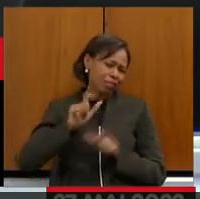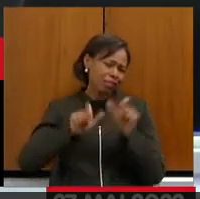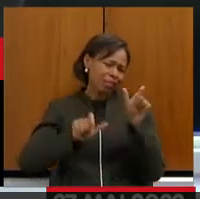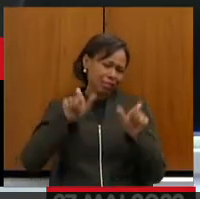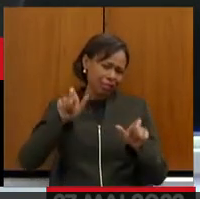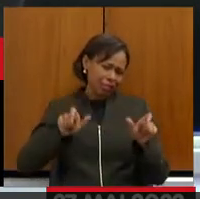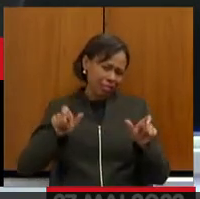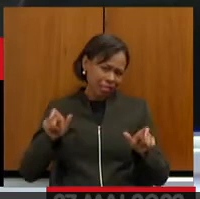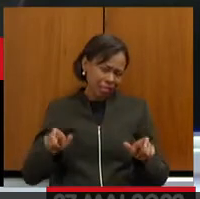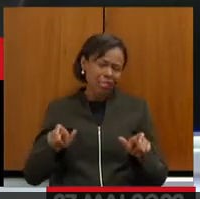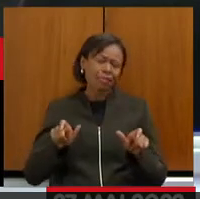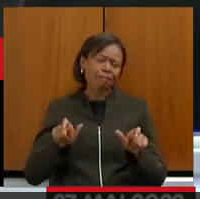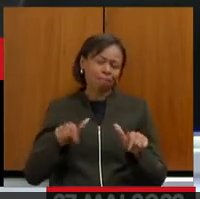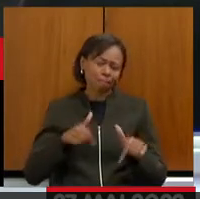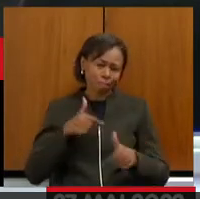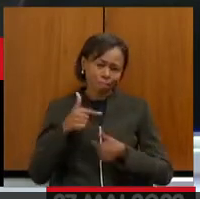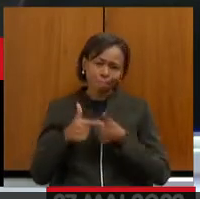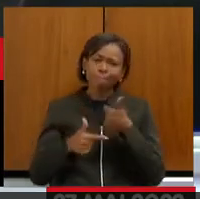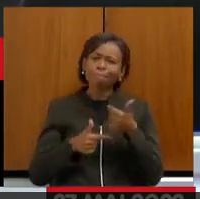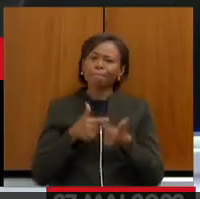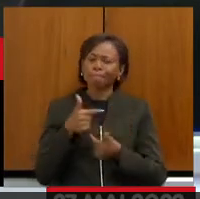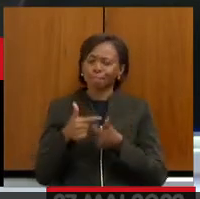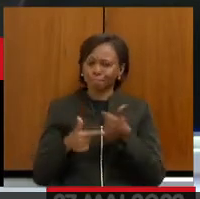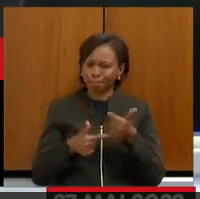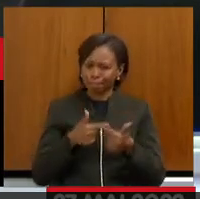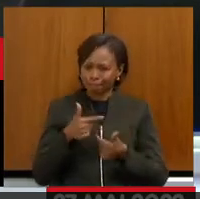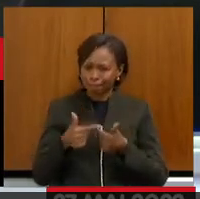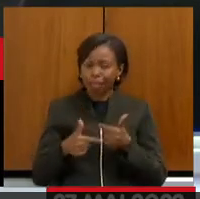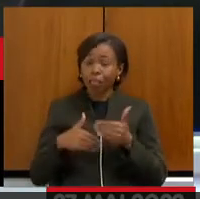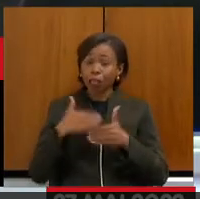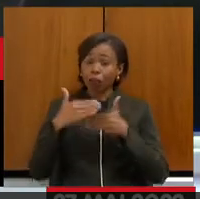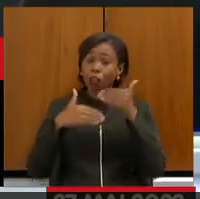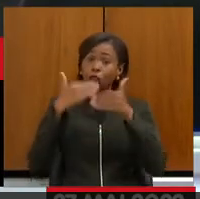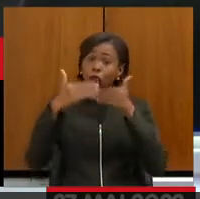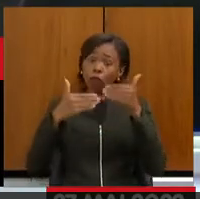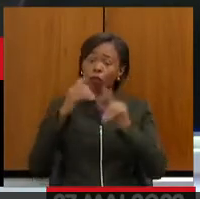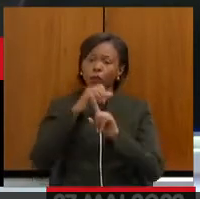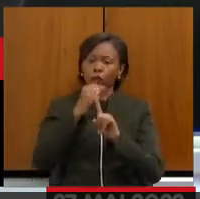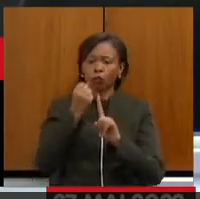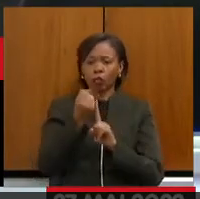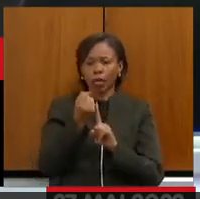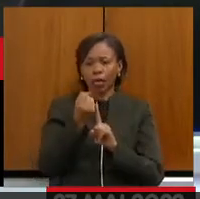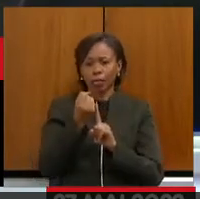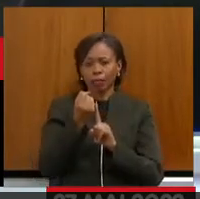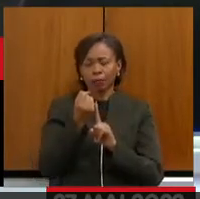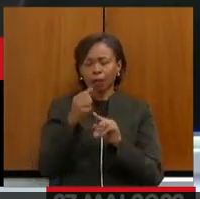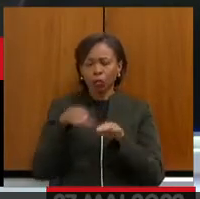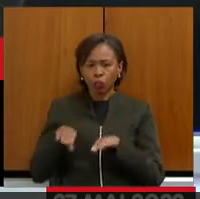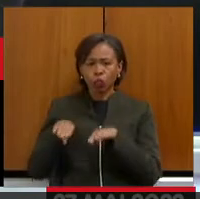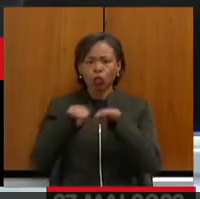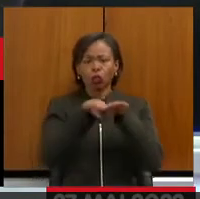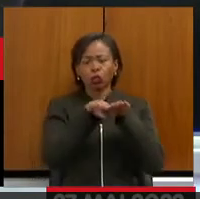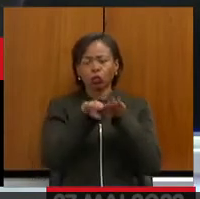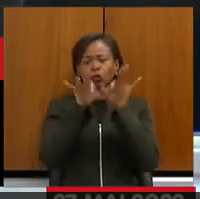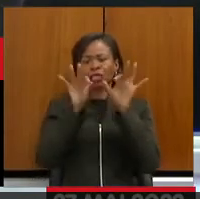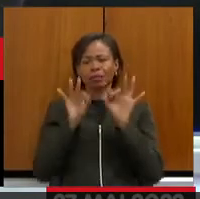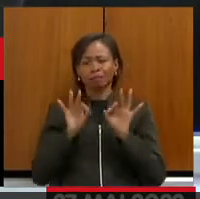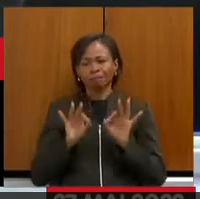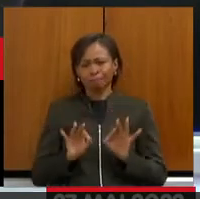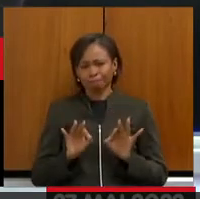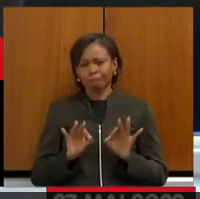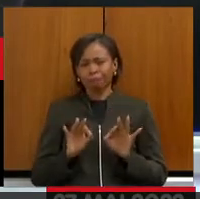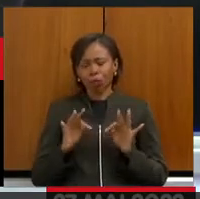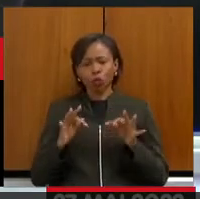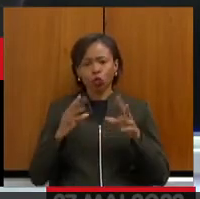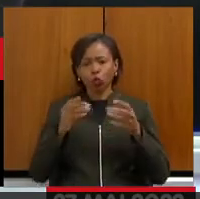mineiras é um trabalho que vai certamente promover uma sociedade mais justa e igualitária para todos e para todos